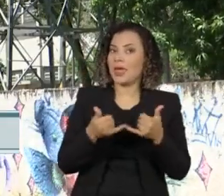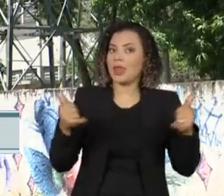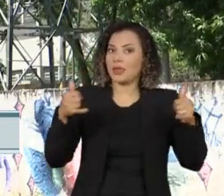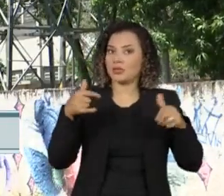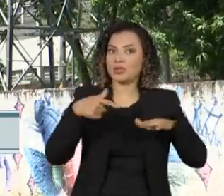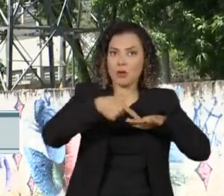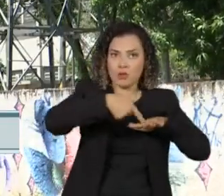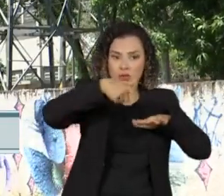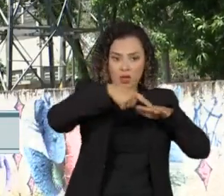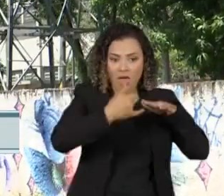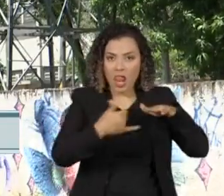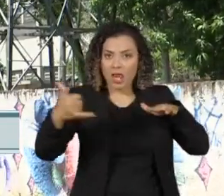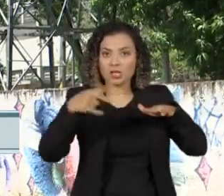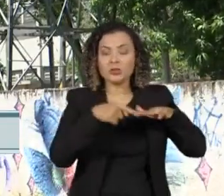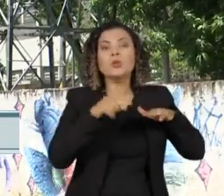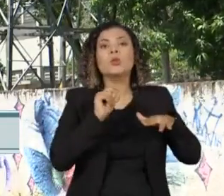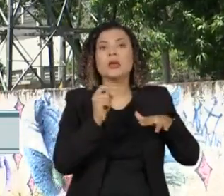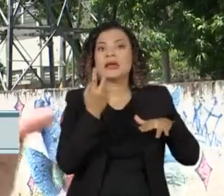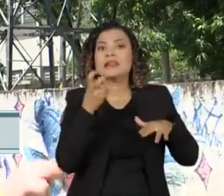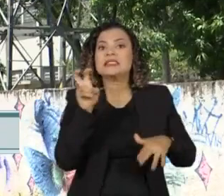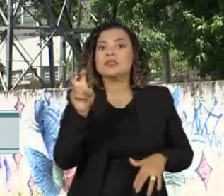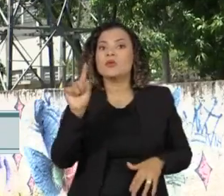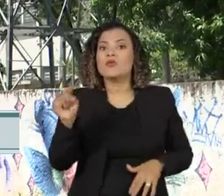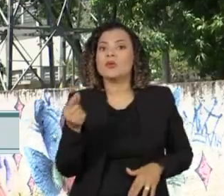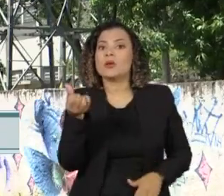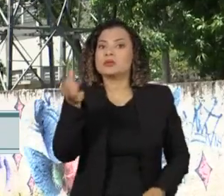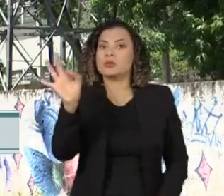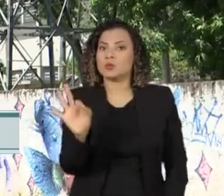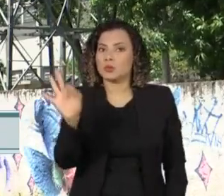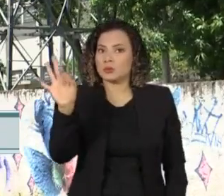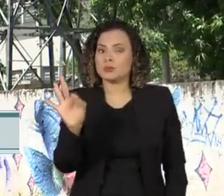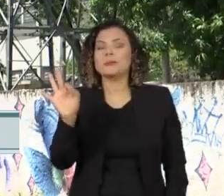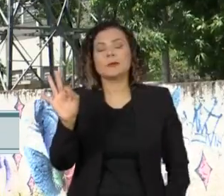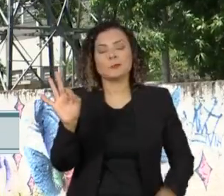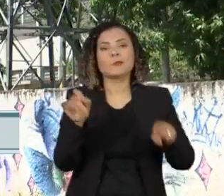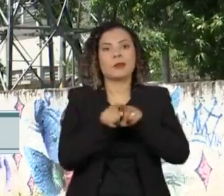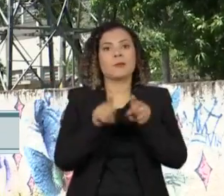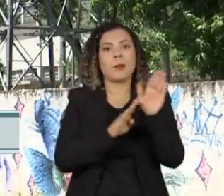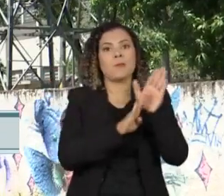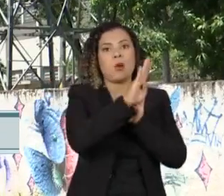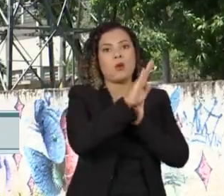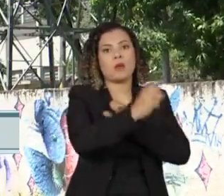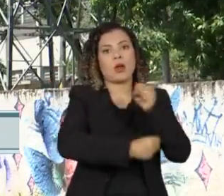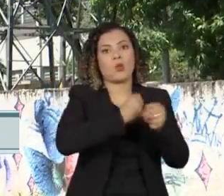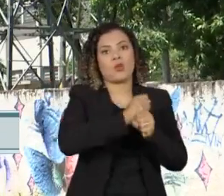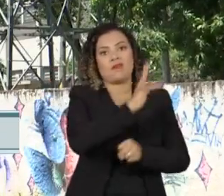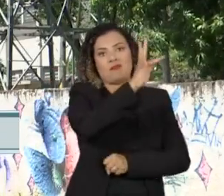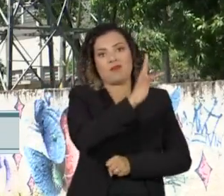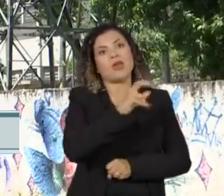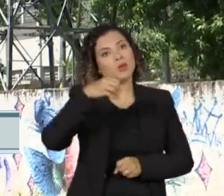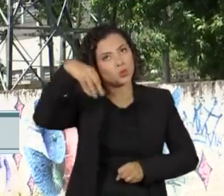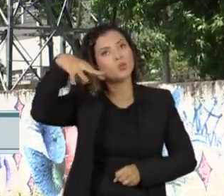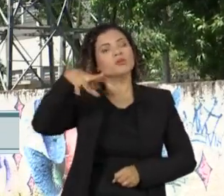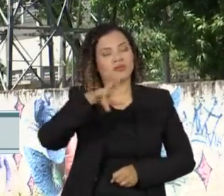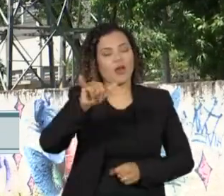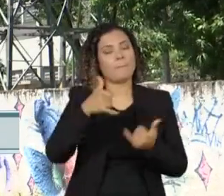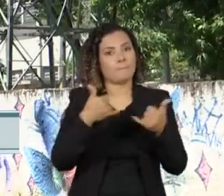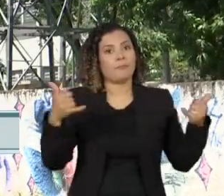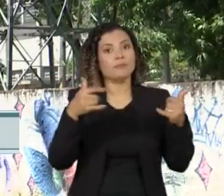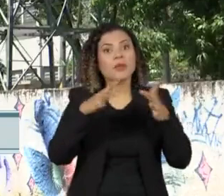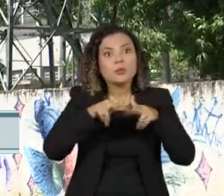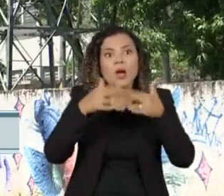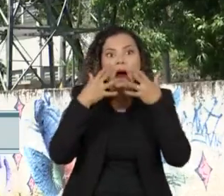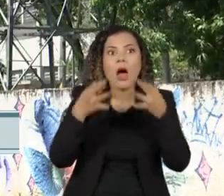Elétrica projeta uma alta de até 5,6% para a conta de luz no próximo ano. Por isso, estar atento ao